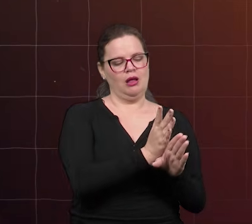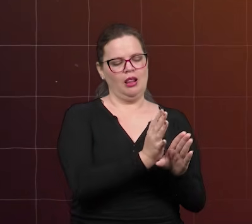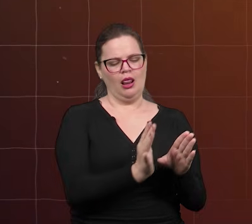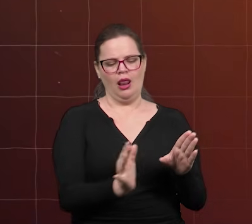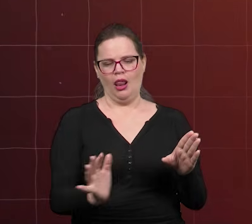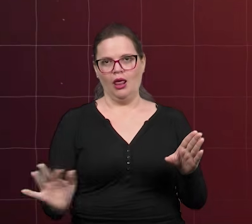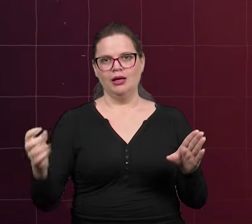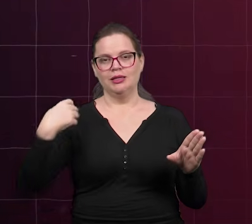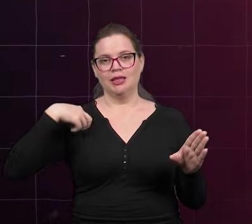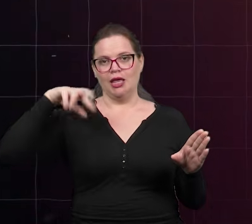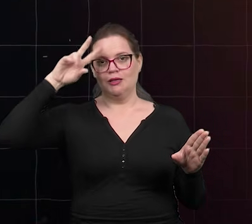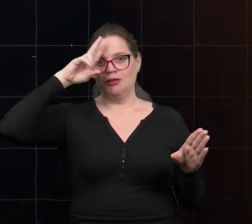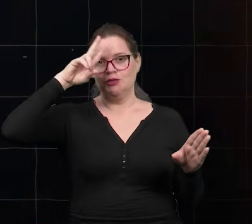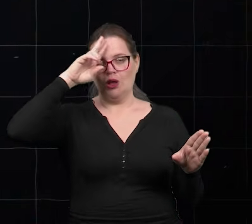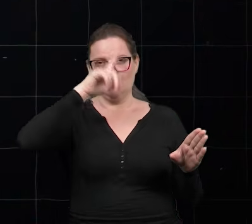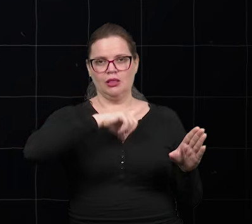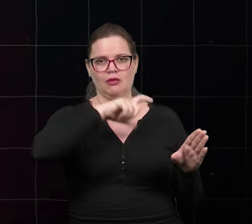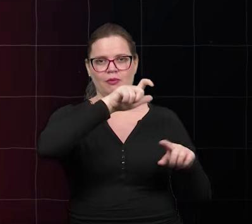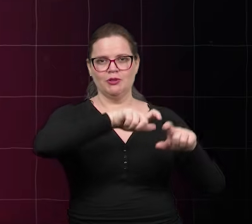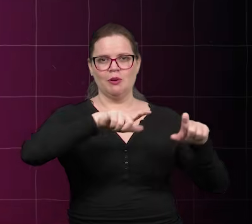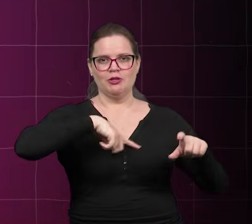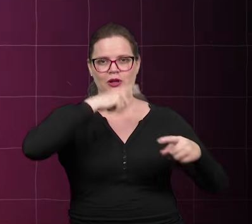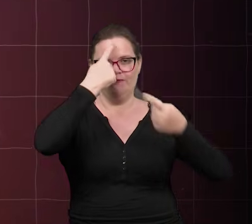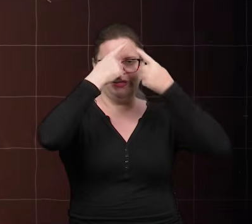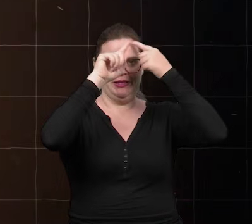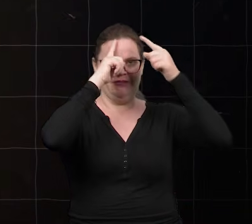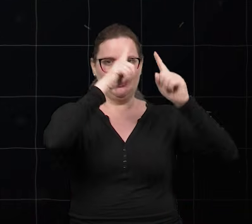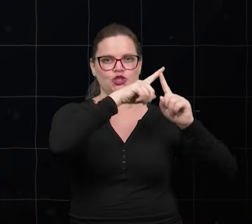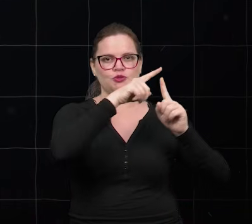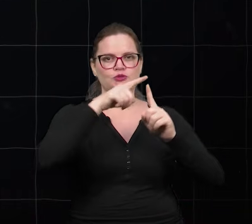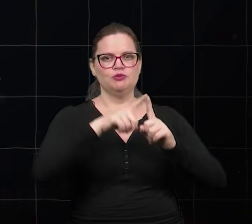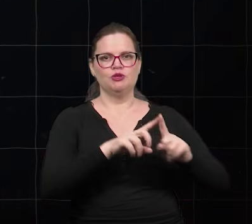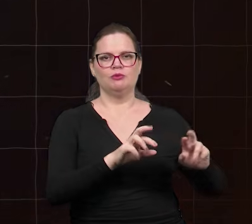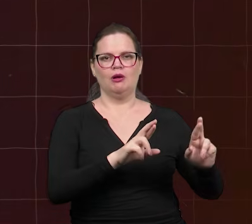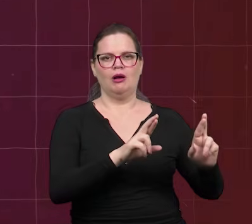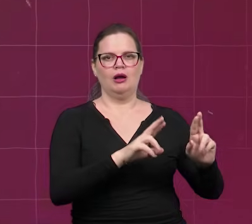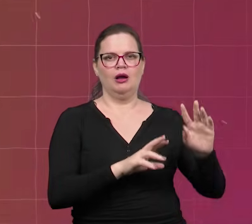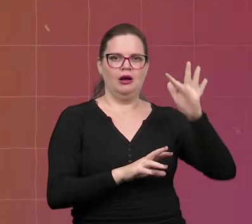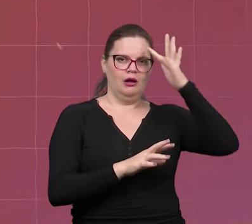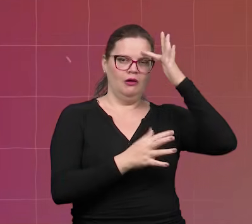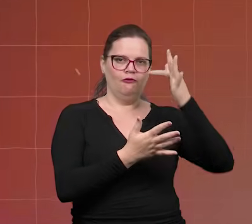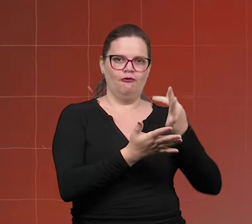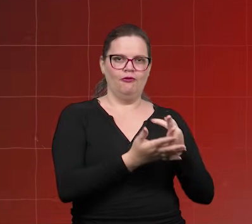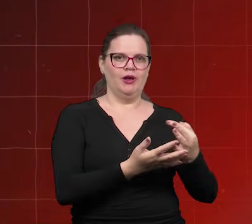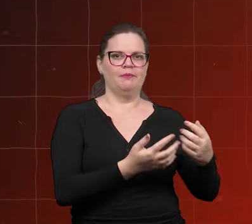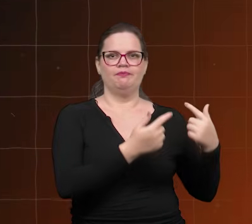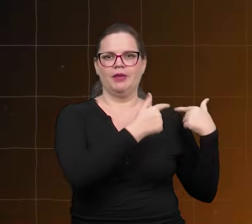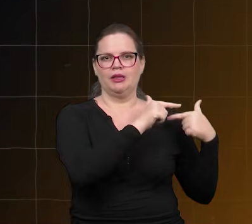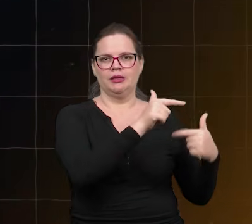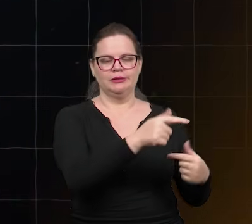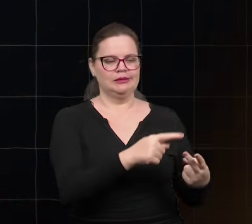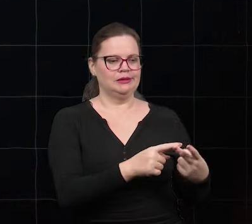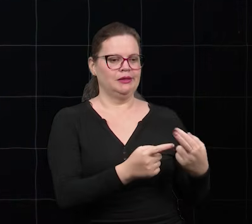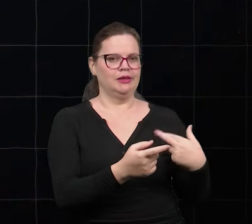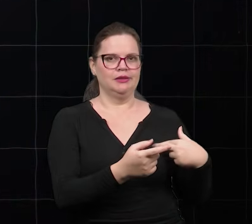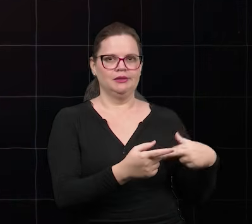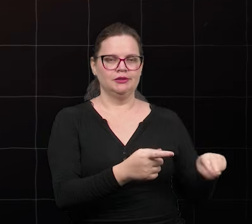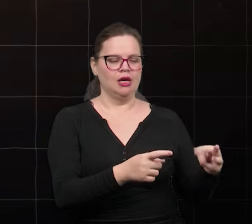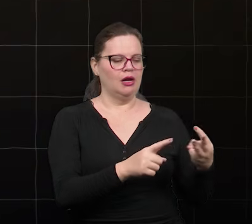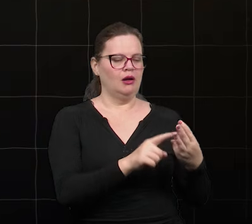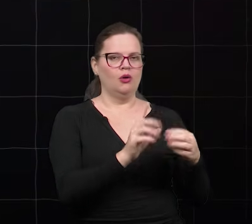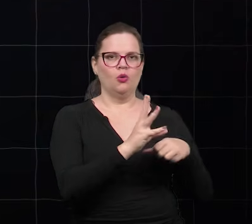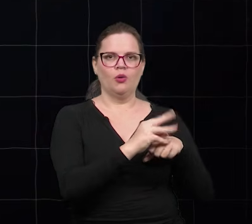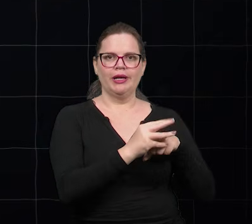surgiram muitas formas de fé, algumas delas baseadas na tradição, outras no conhecimento